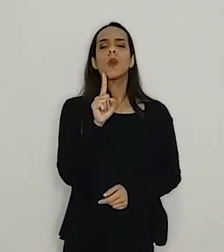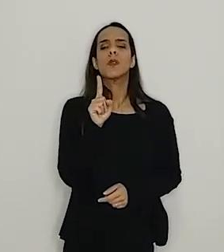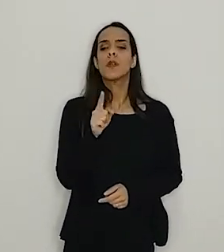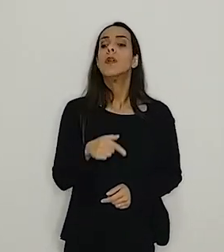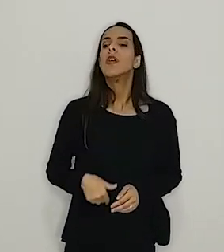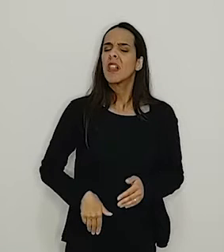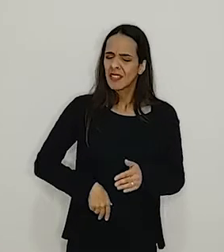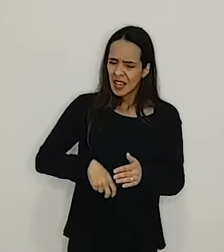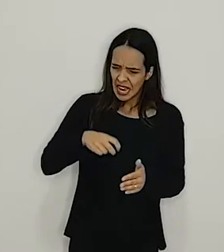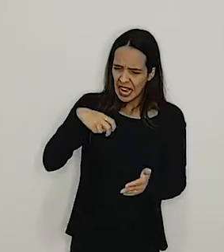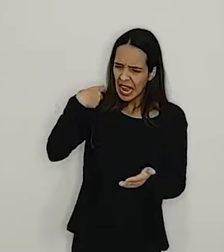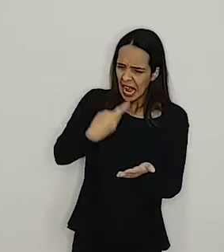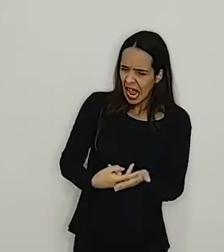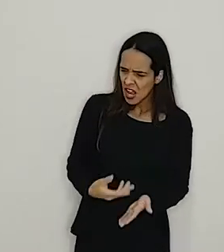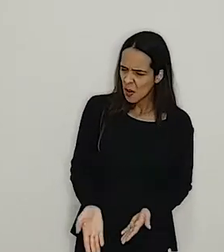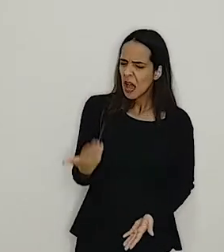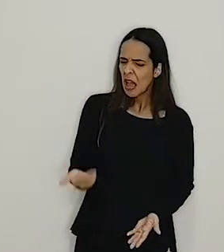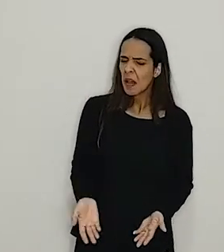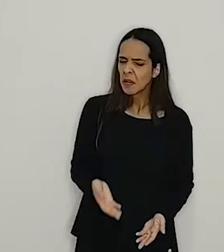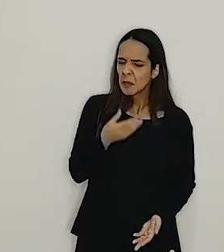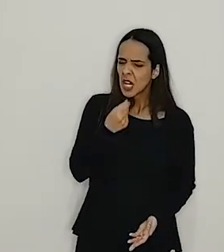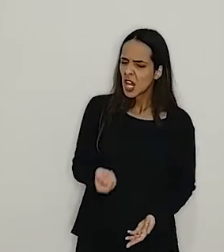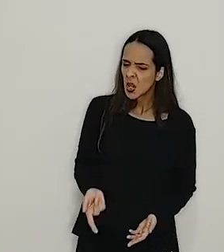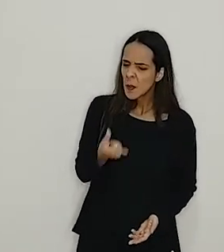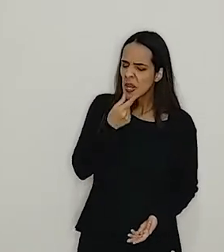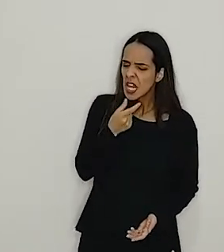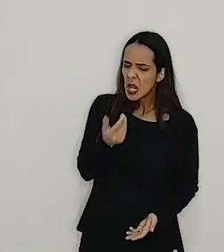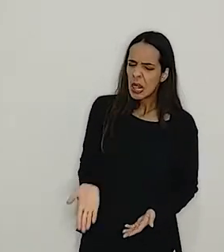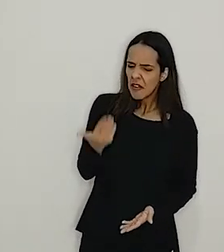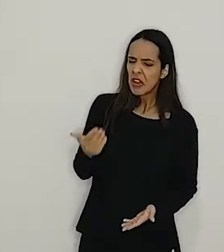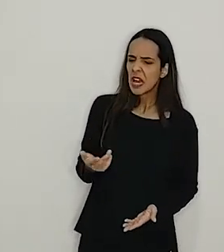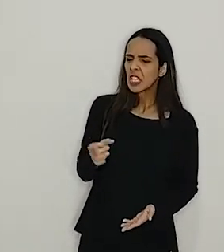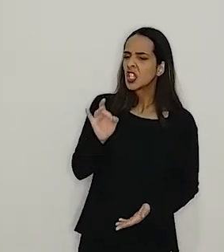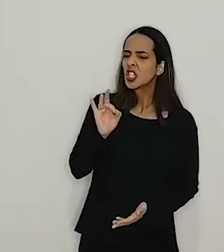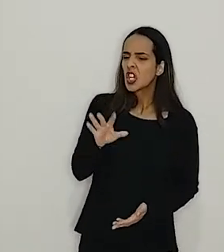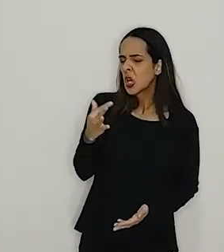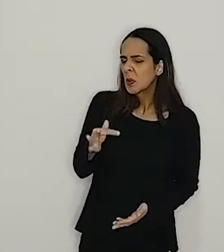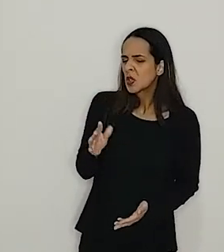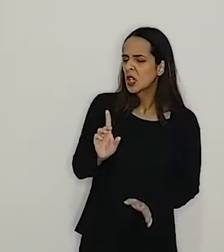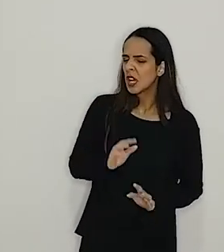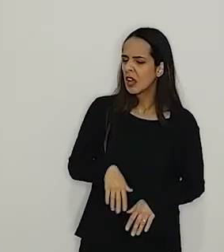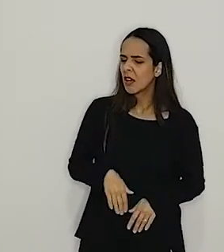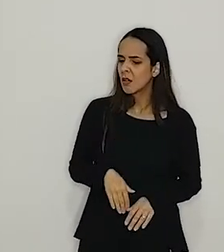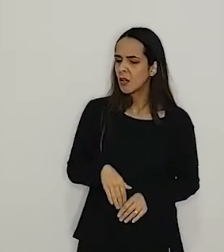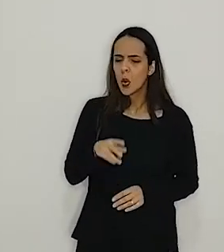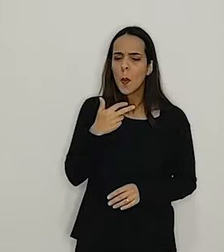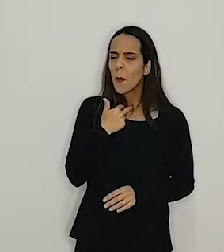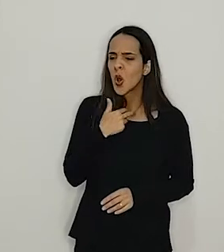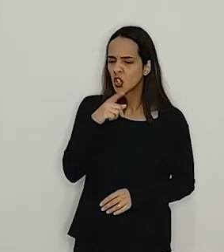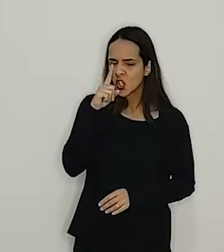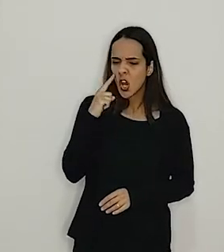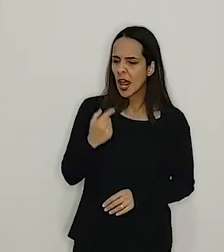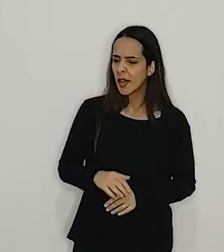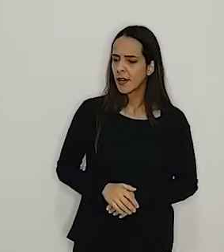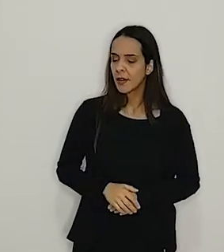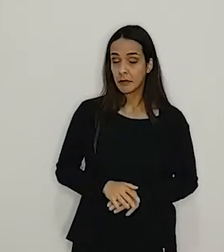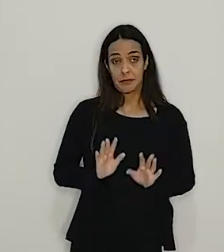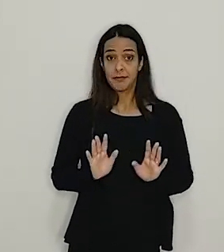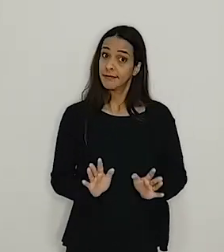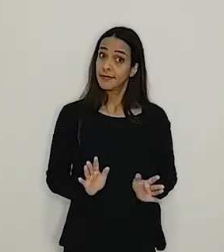para de chorar, isso é só um machucado no joelho, né? E aí nós temos então